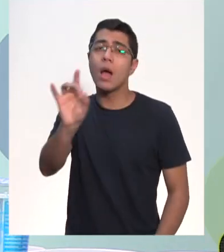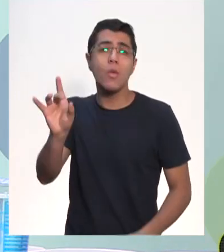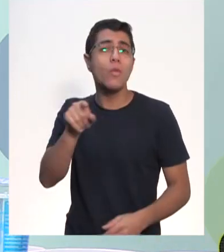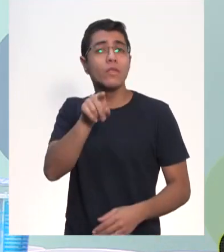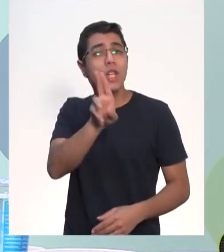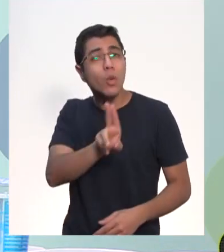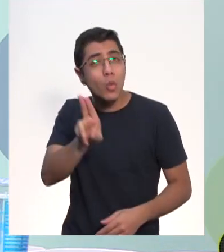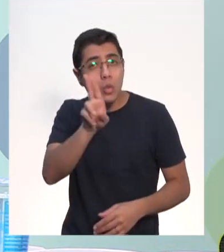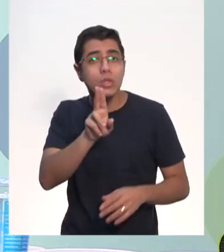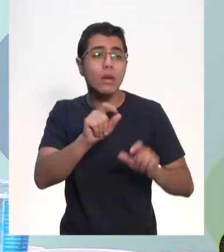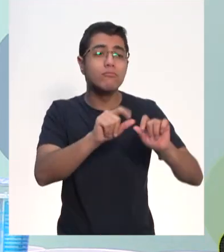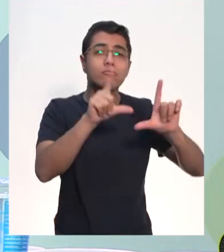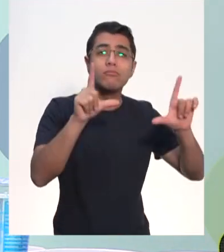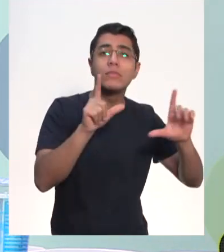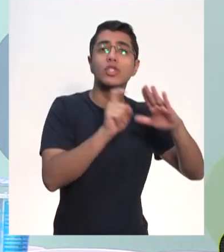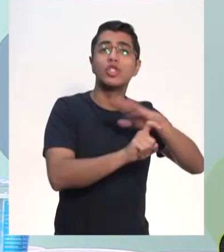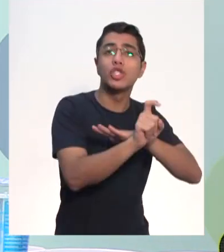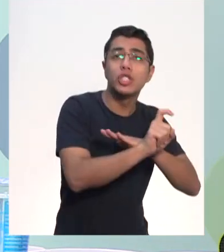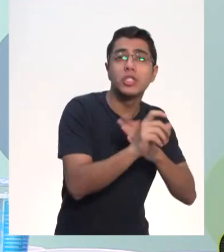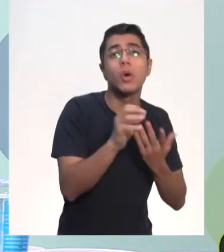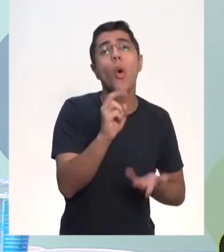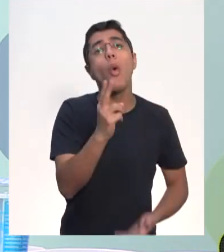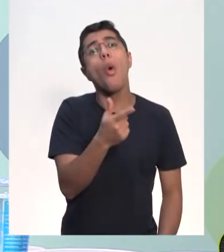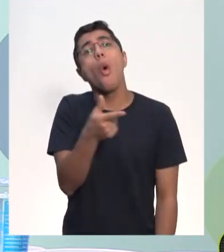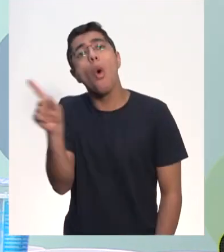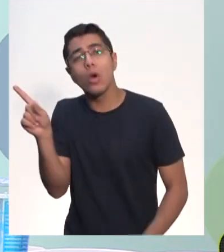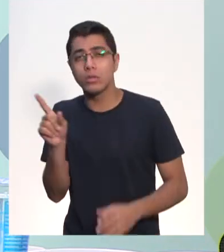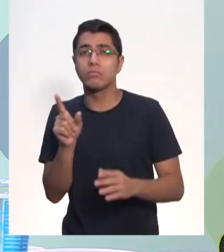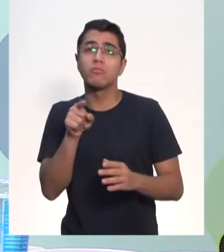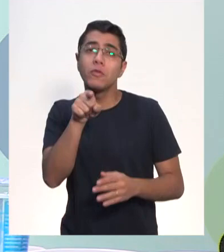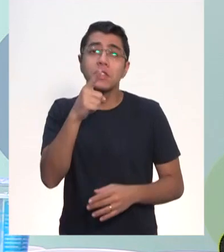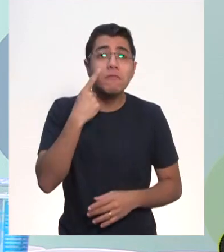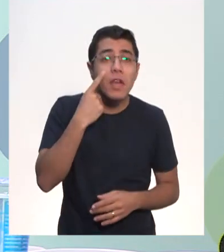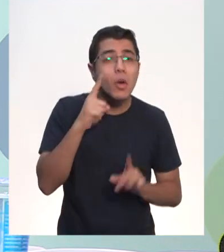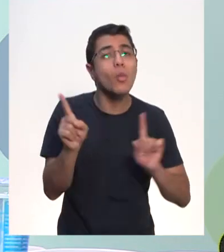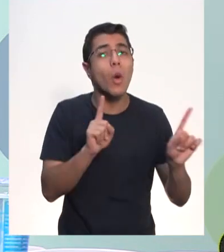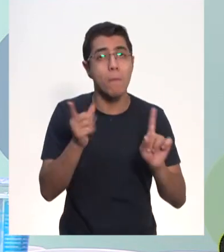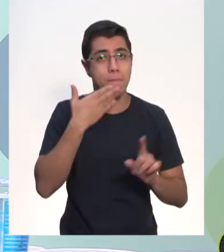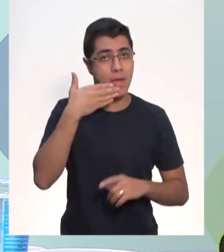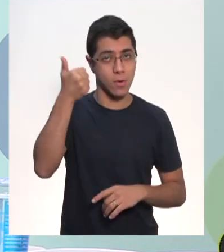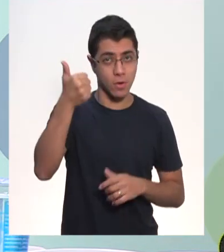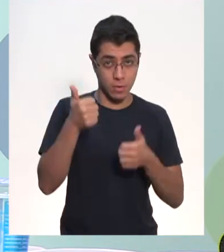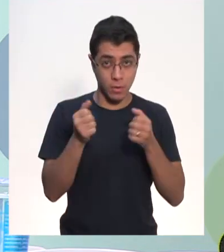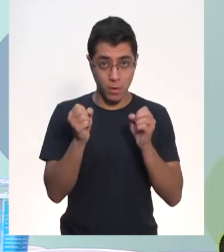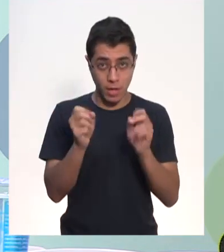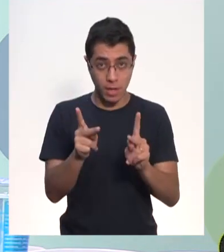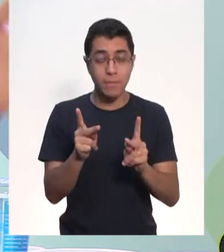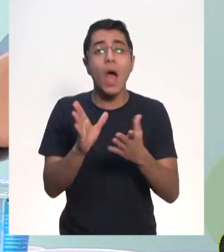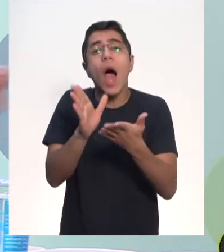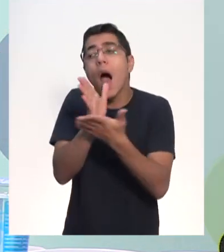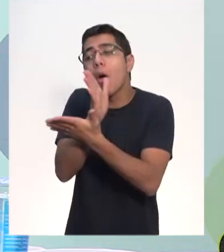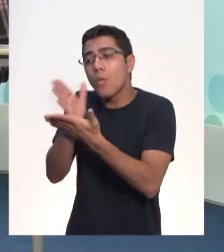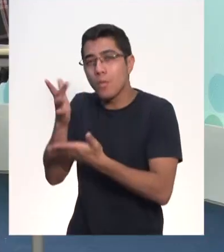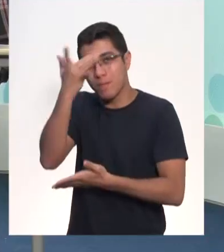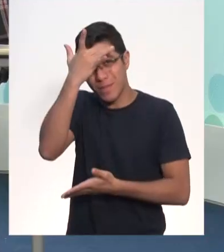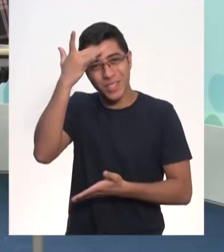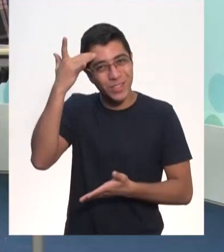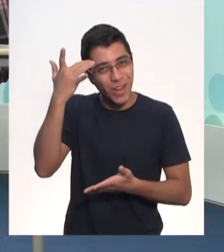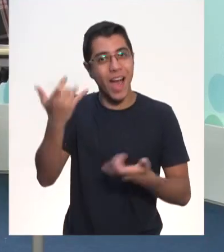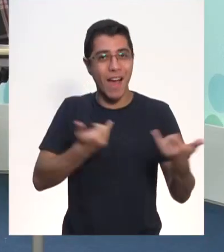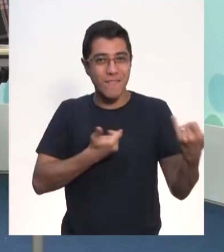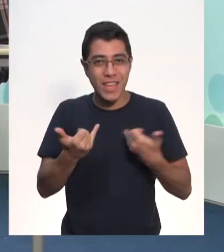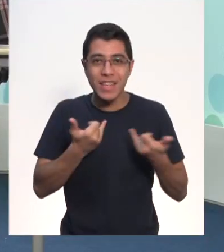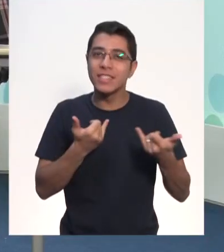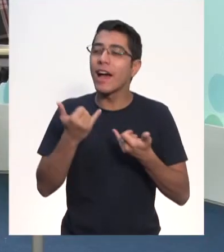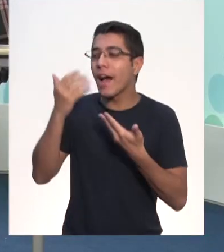já utiliza, tá bom? Algumas pessoas aqui também elogiaram, agradeceram. Eu aproveito para estender esse agradecimento aqui